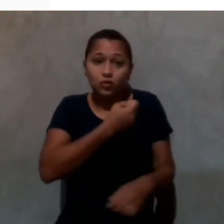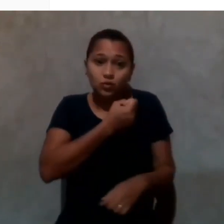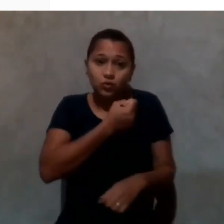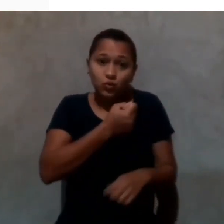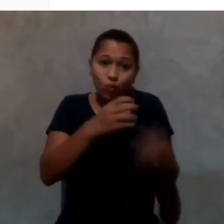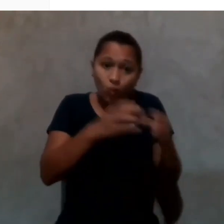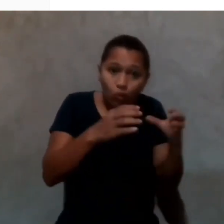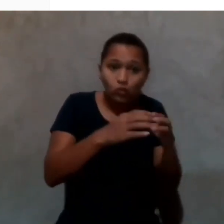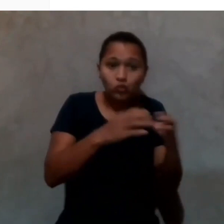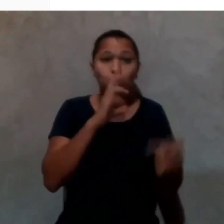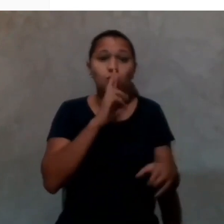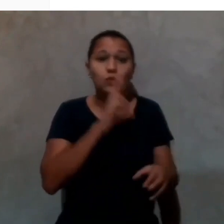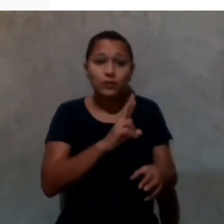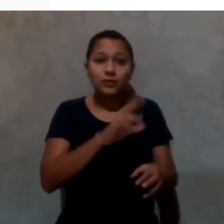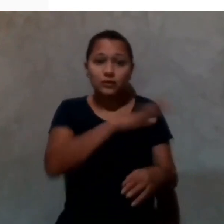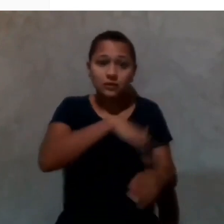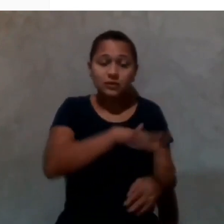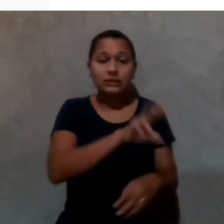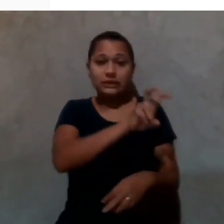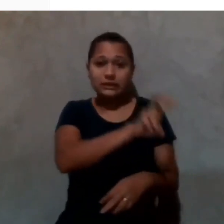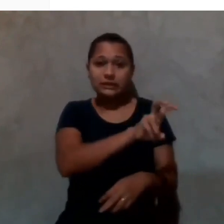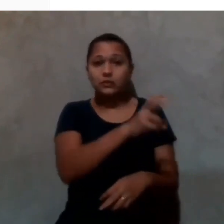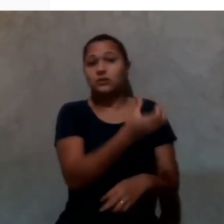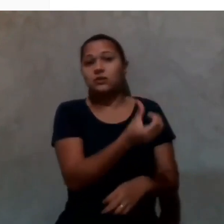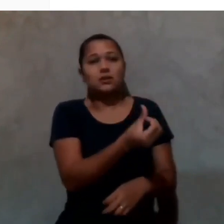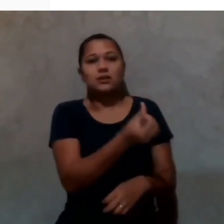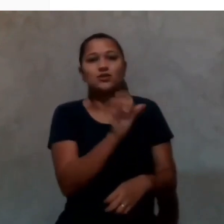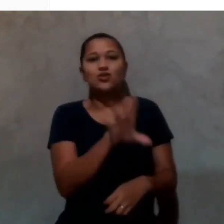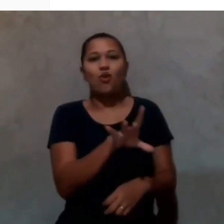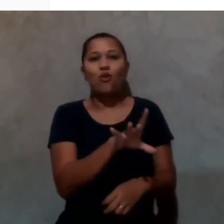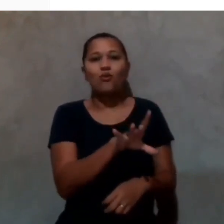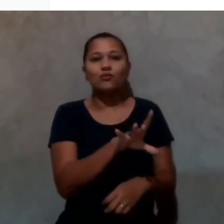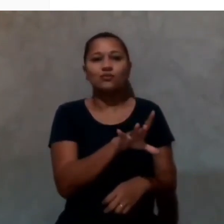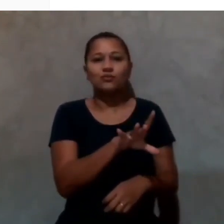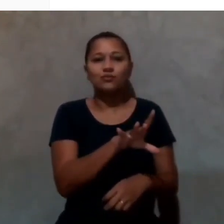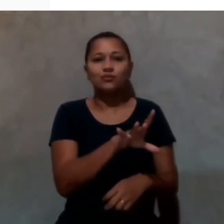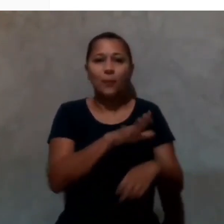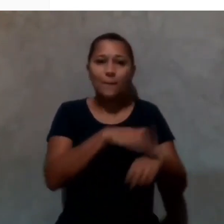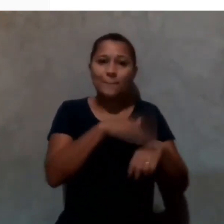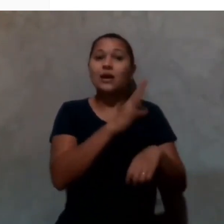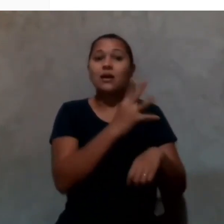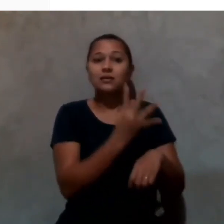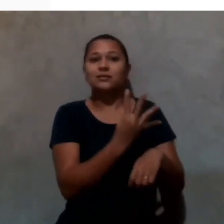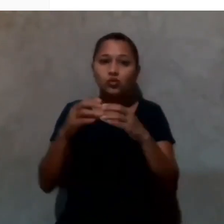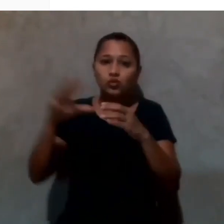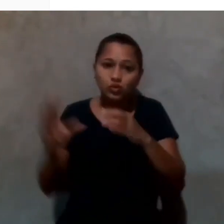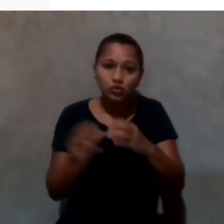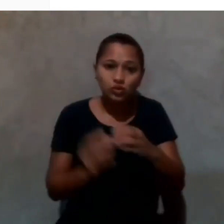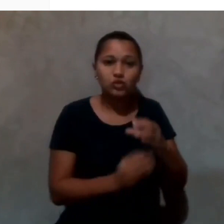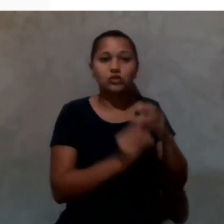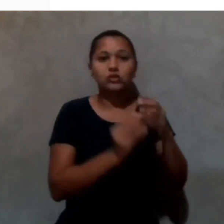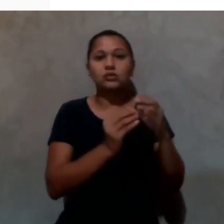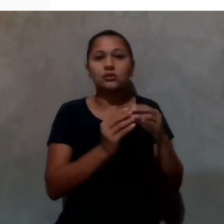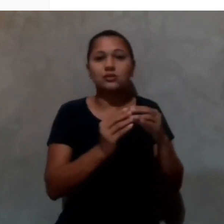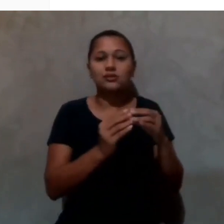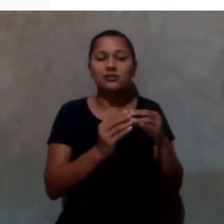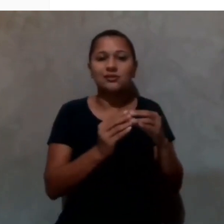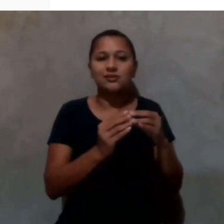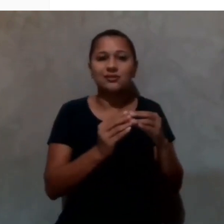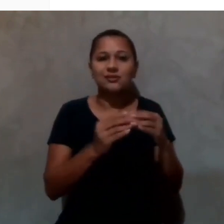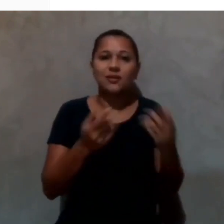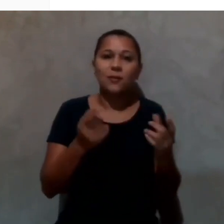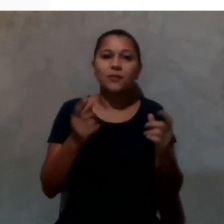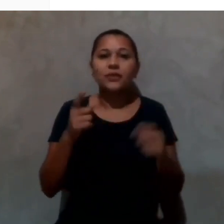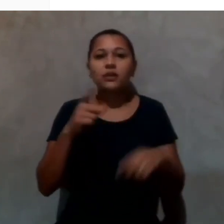resultado em um experimento aleatório. Essa chance, como nós vimos anteriormente, é a probabilidade.